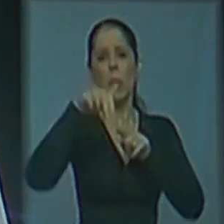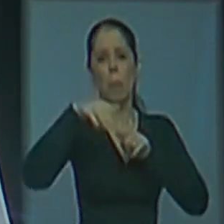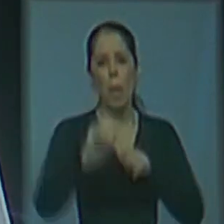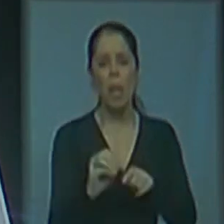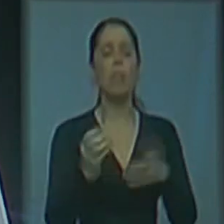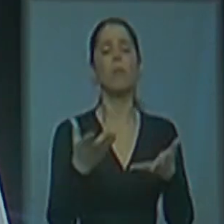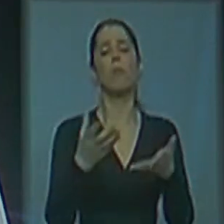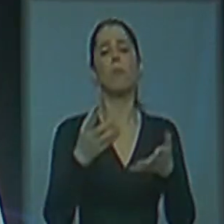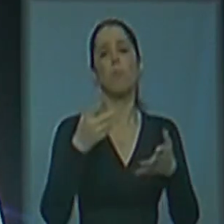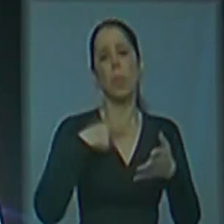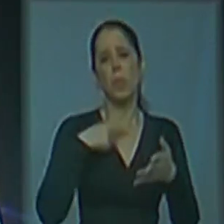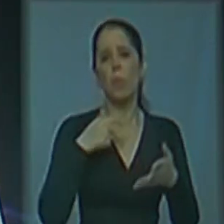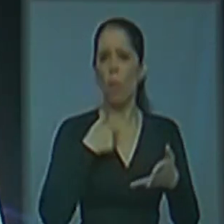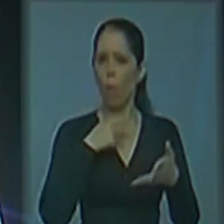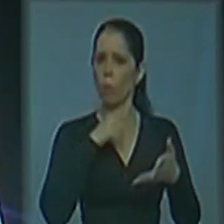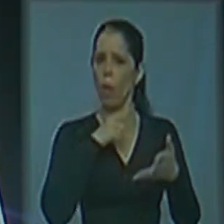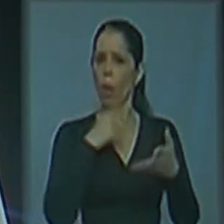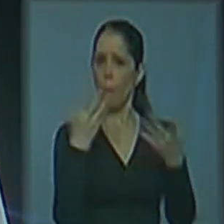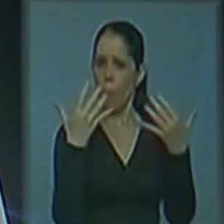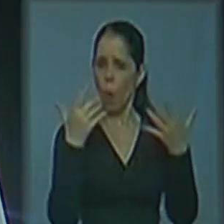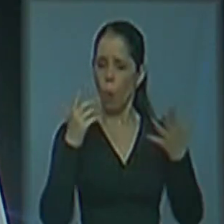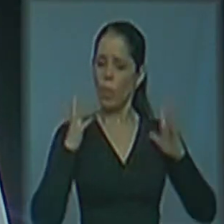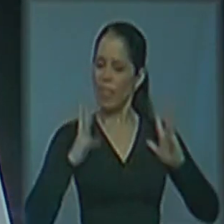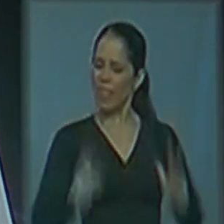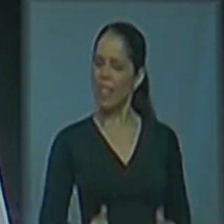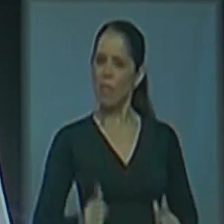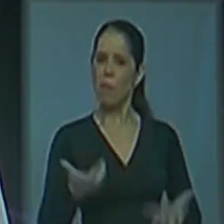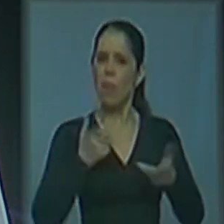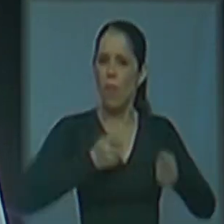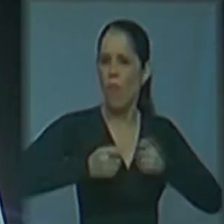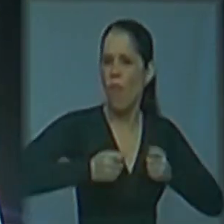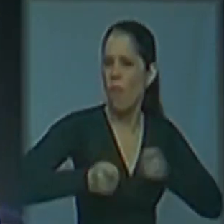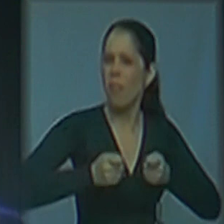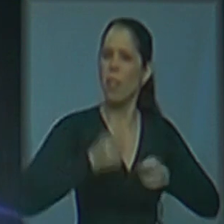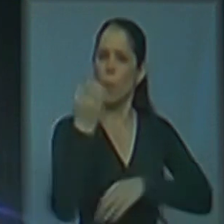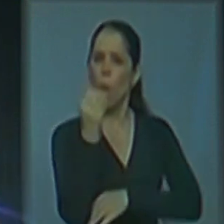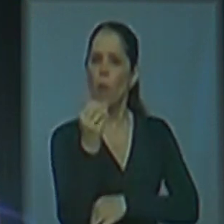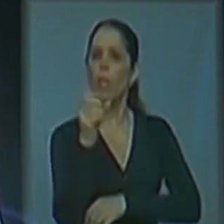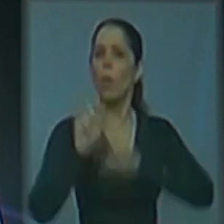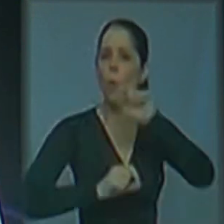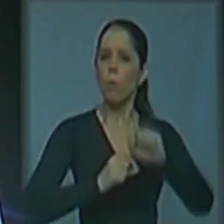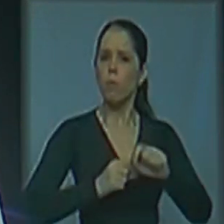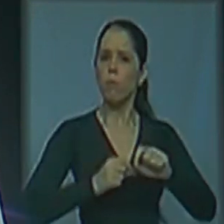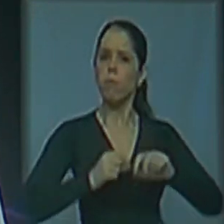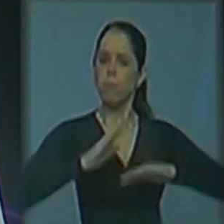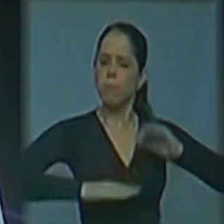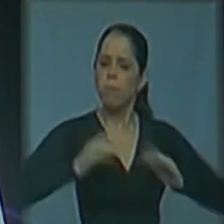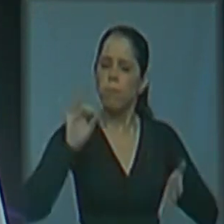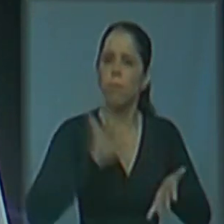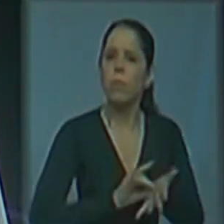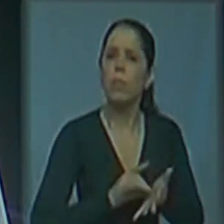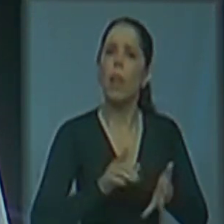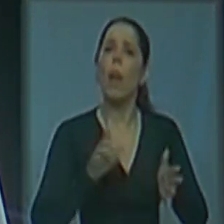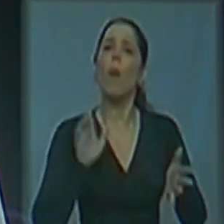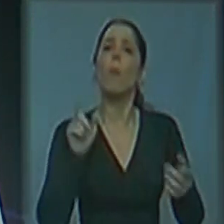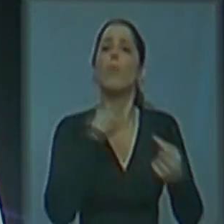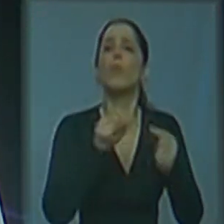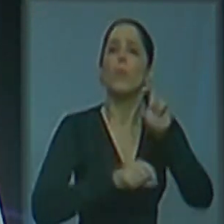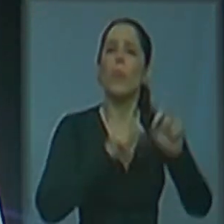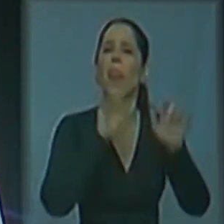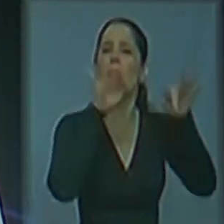governar Porto Alegre com pés no chão, agindo para melhorar a vida das pessoas, combatendo a violência e a